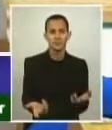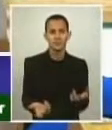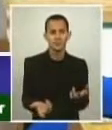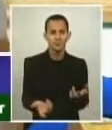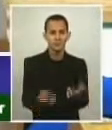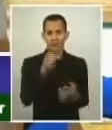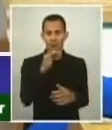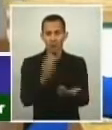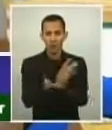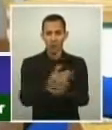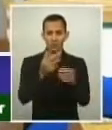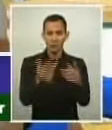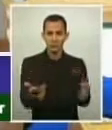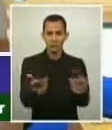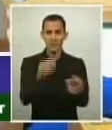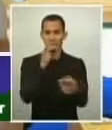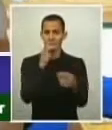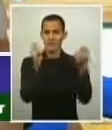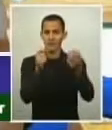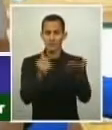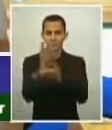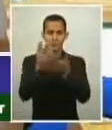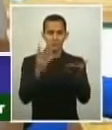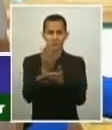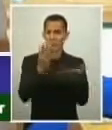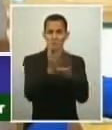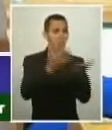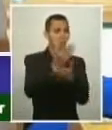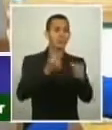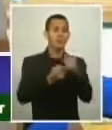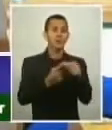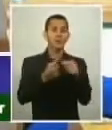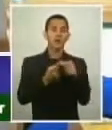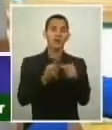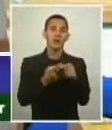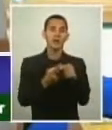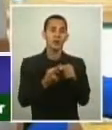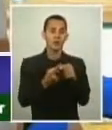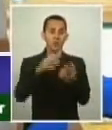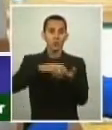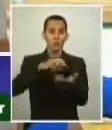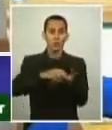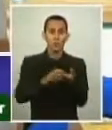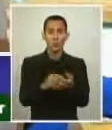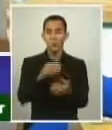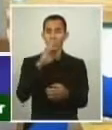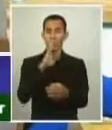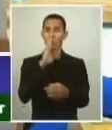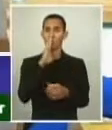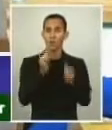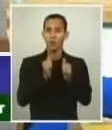e muitas coisas são aprovadas são legitimados Por que por vezes segmentos filme